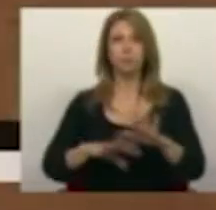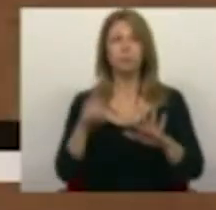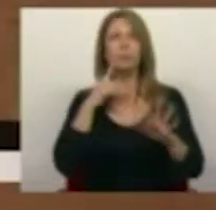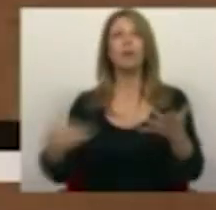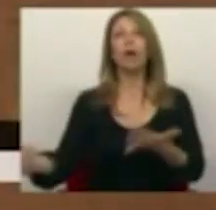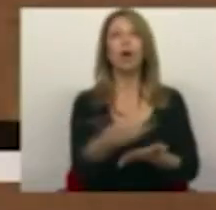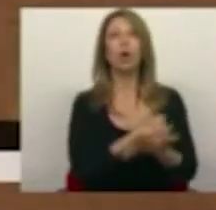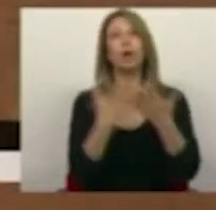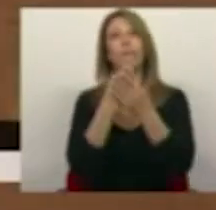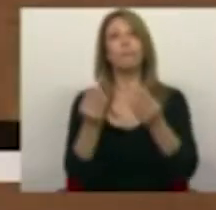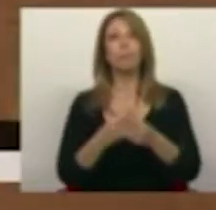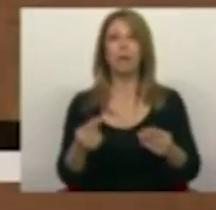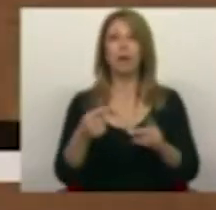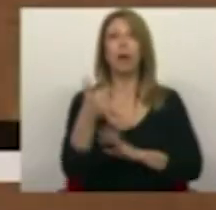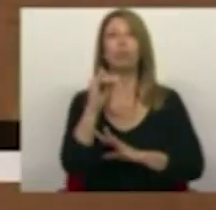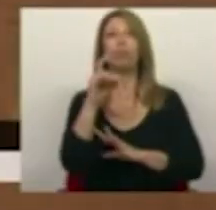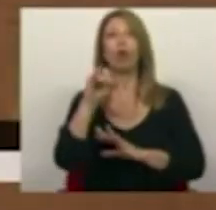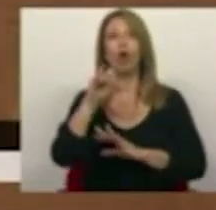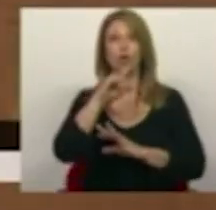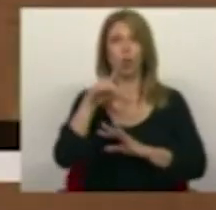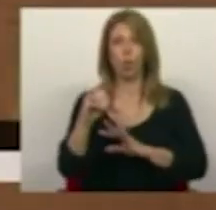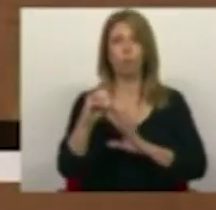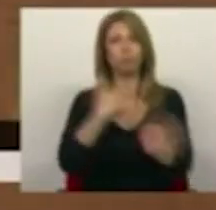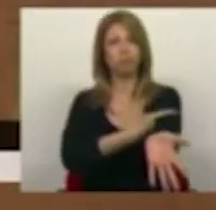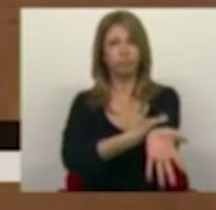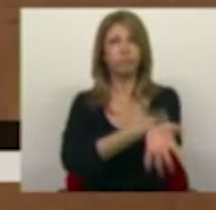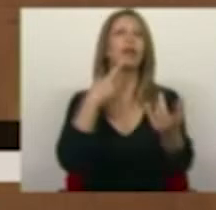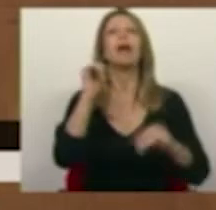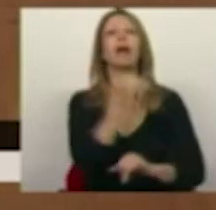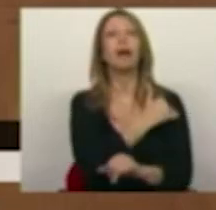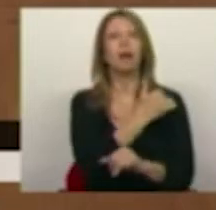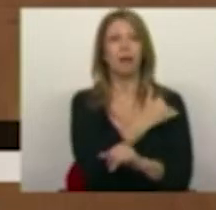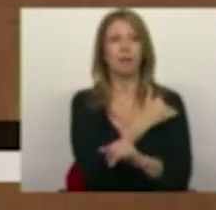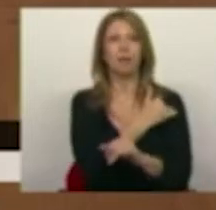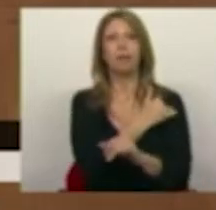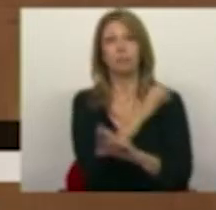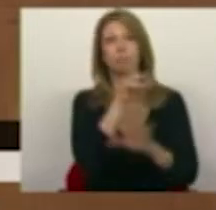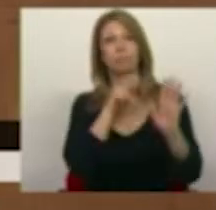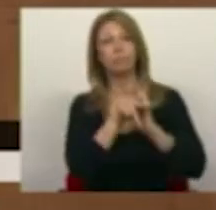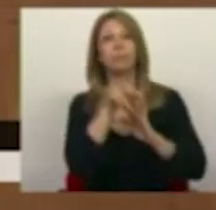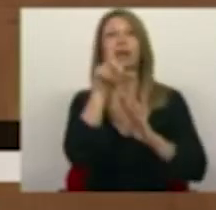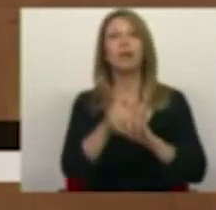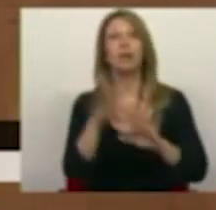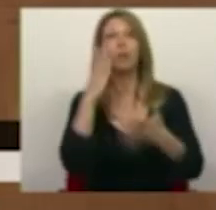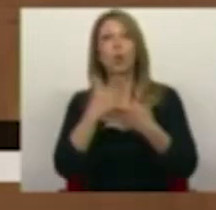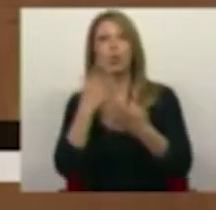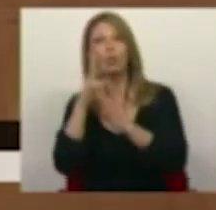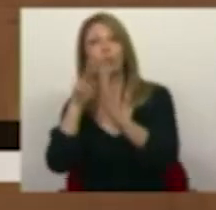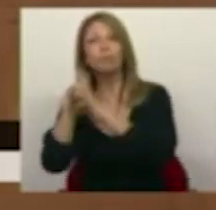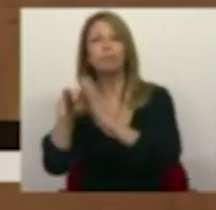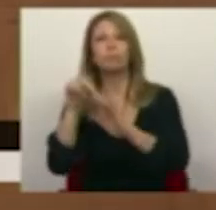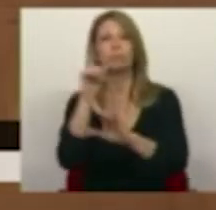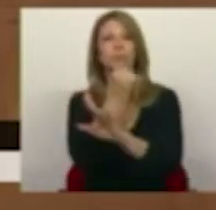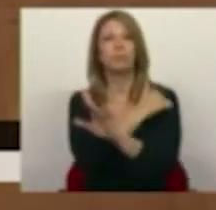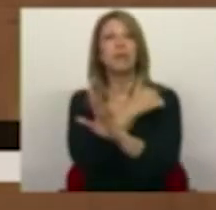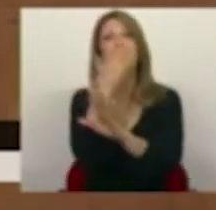material biológico em casa e ainda em estudo a expansão do recurso à hospitalização domiciliária nos casos de doença